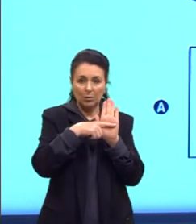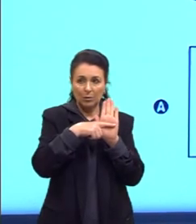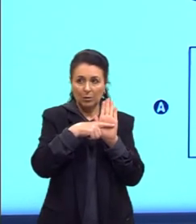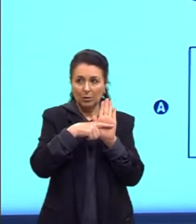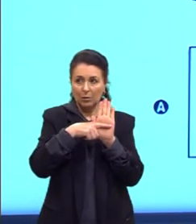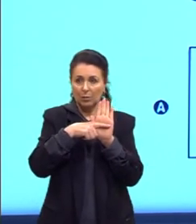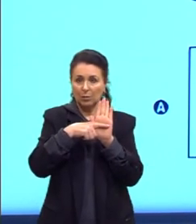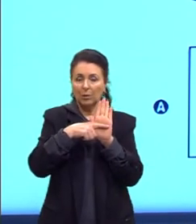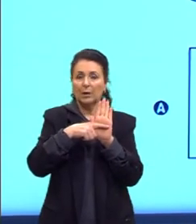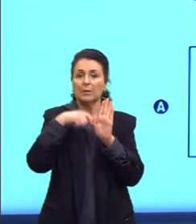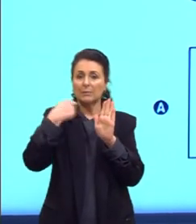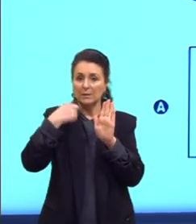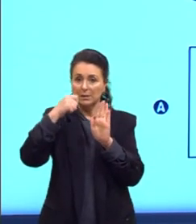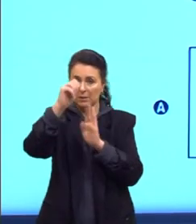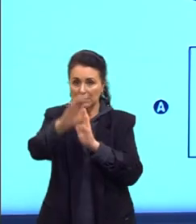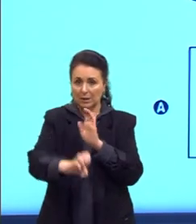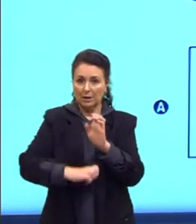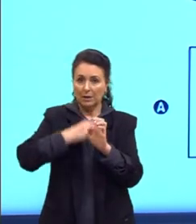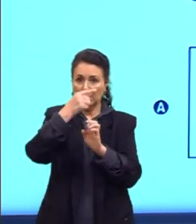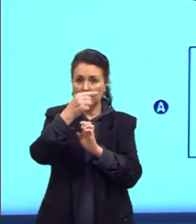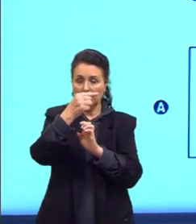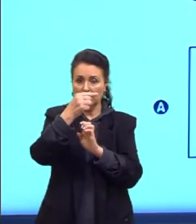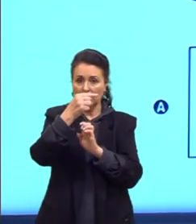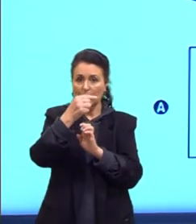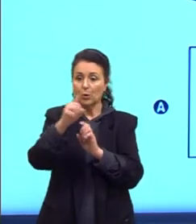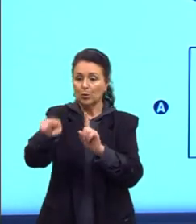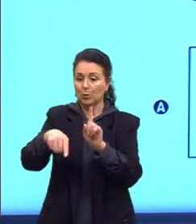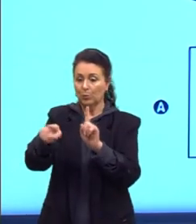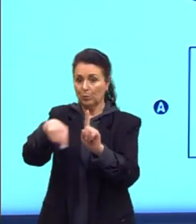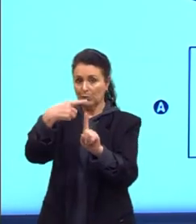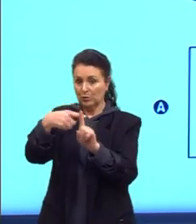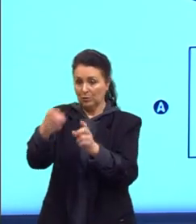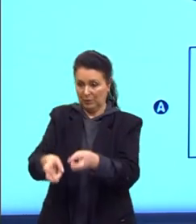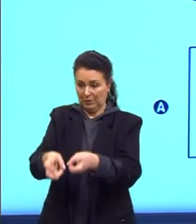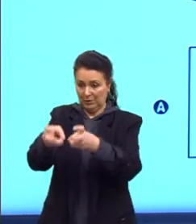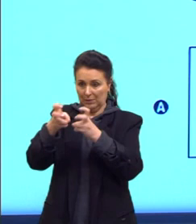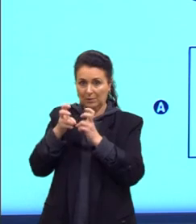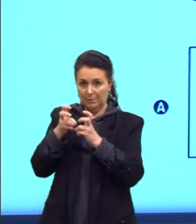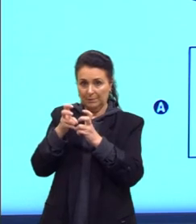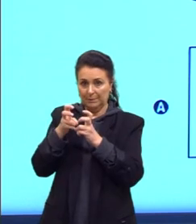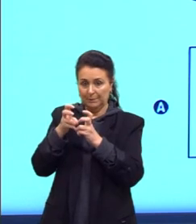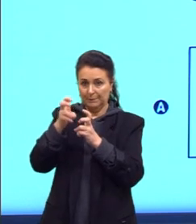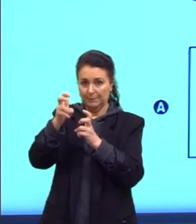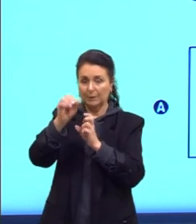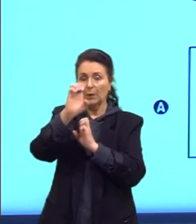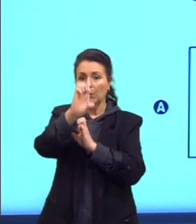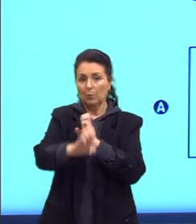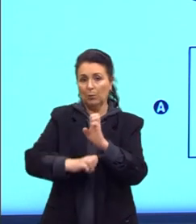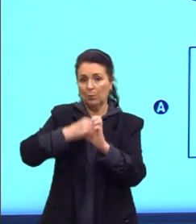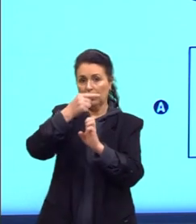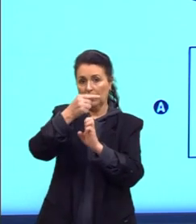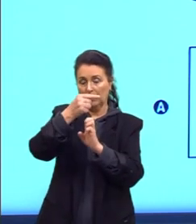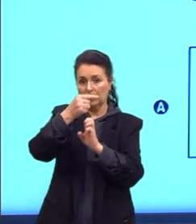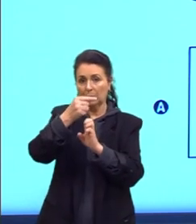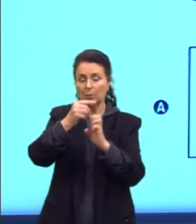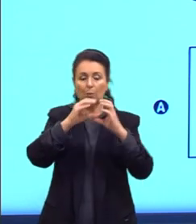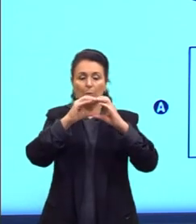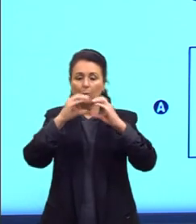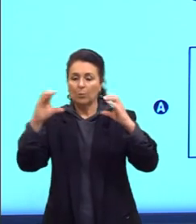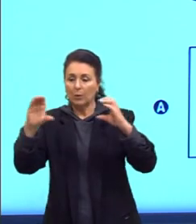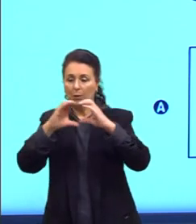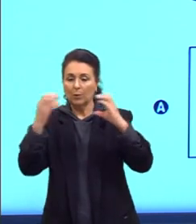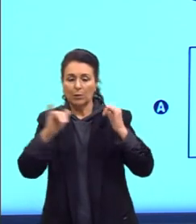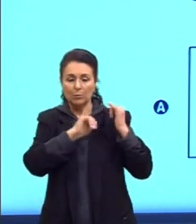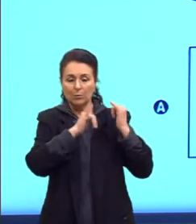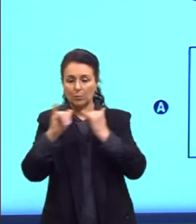vai me mandar elétrons e o positivo receber então não tem como haver um 15 aqui né um circuito uma